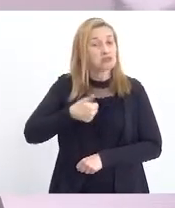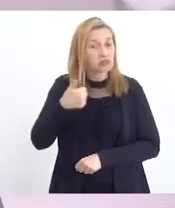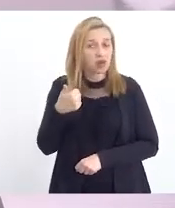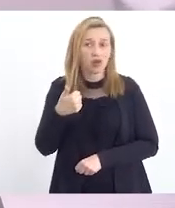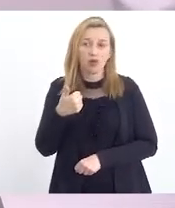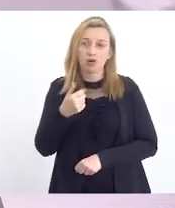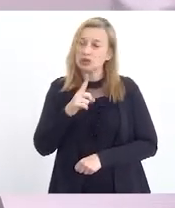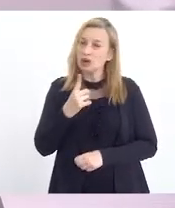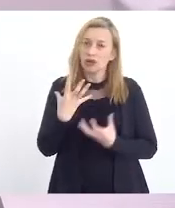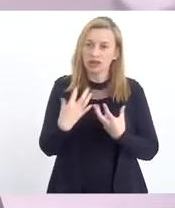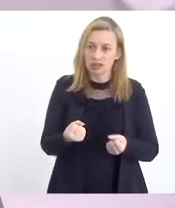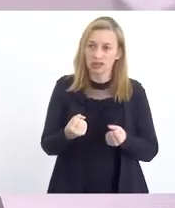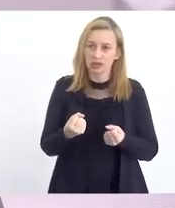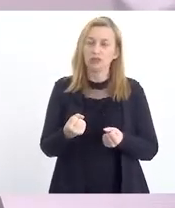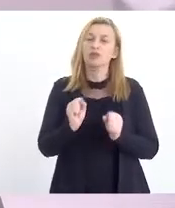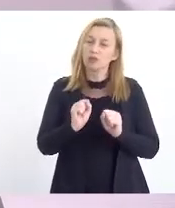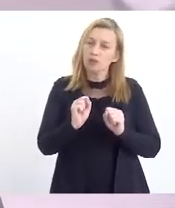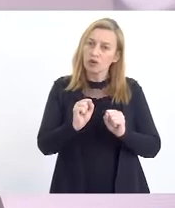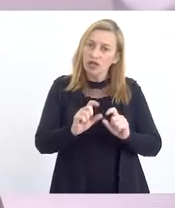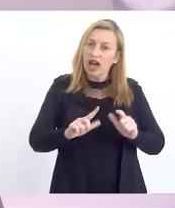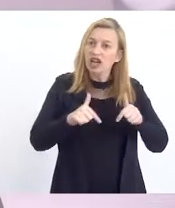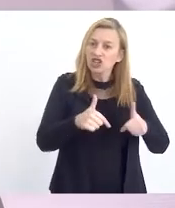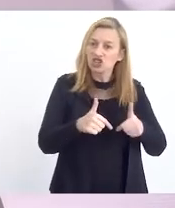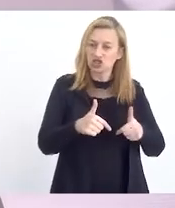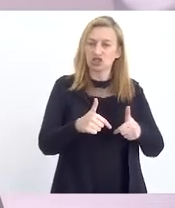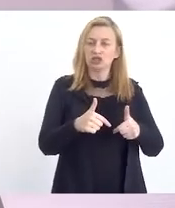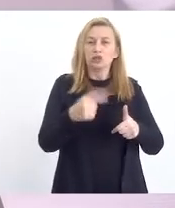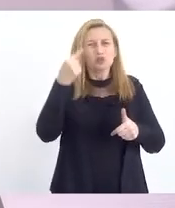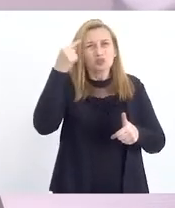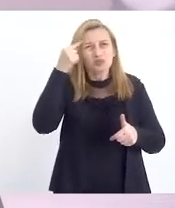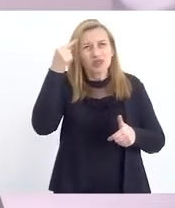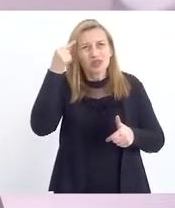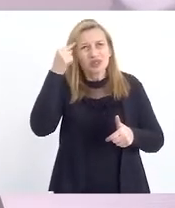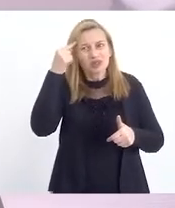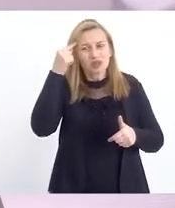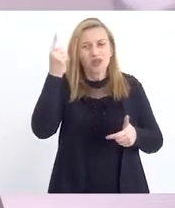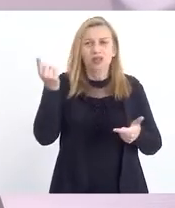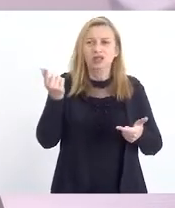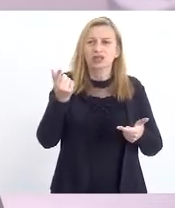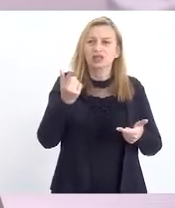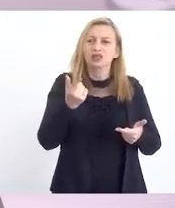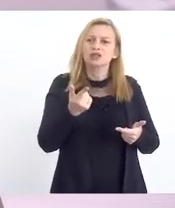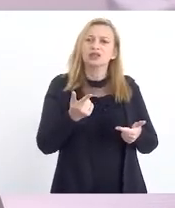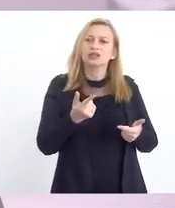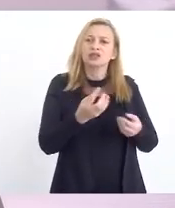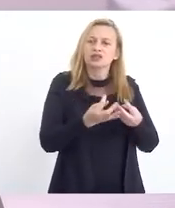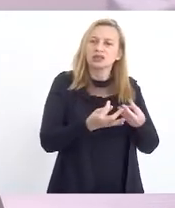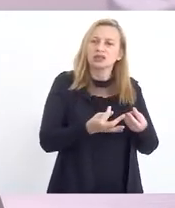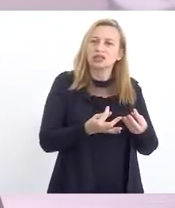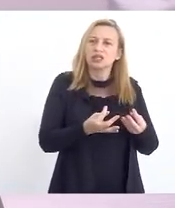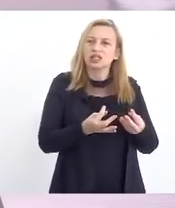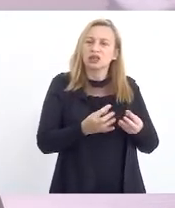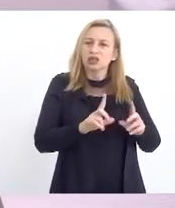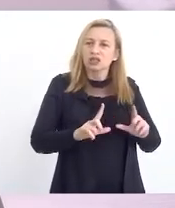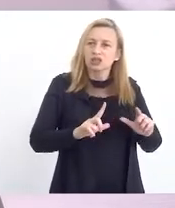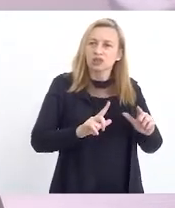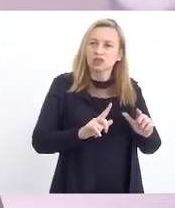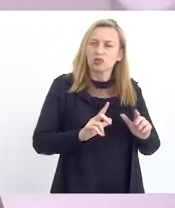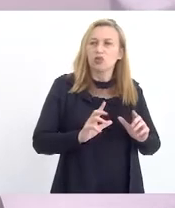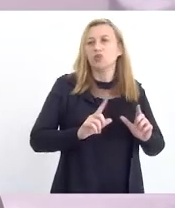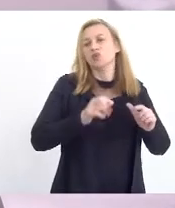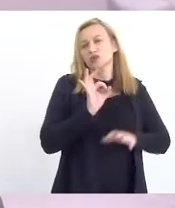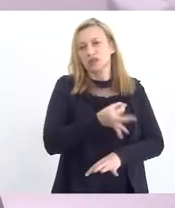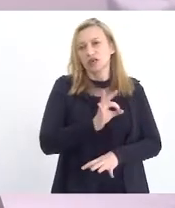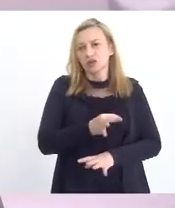achamos temerário que isso possa funcionar sob a lógica da rentabilidade, da mercantilização, não neste setor. Então, assim, isso